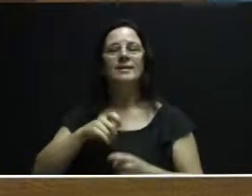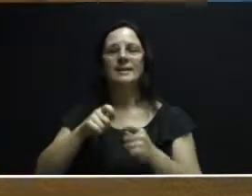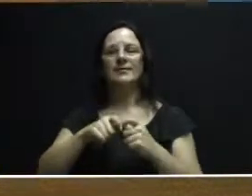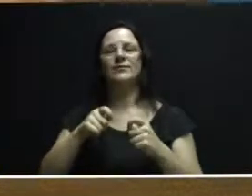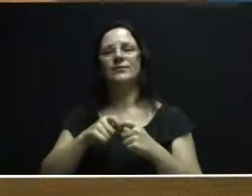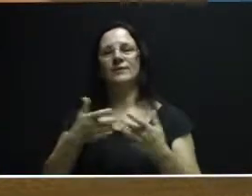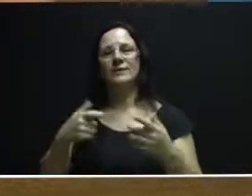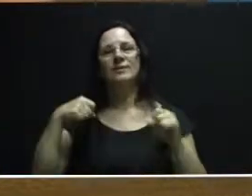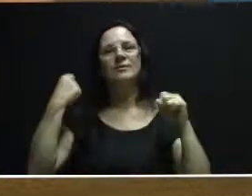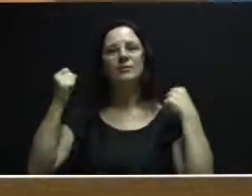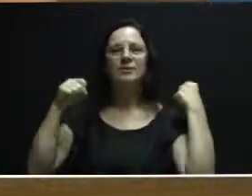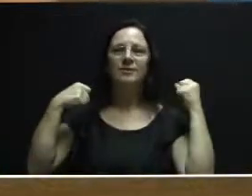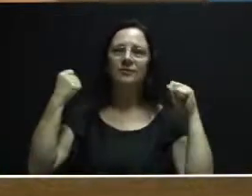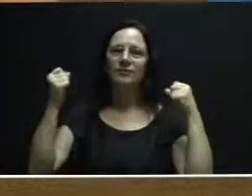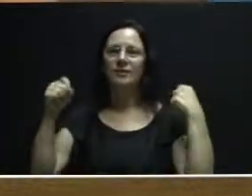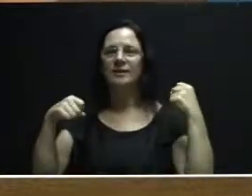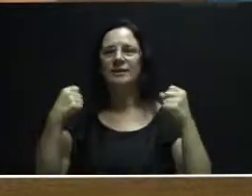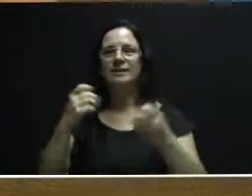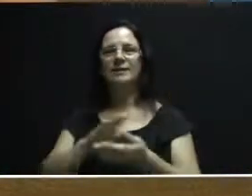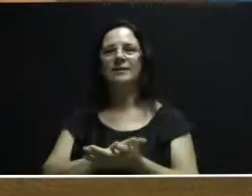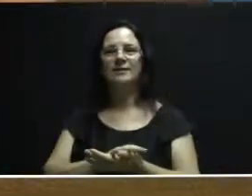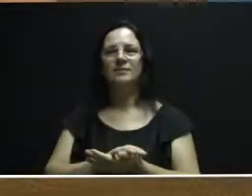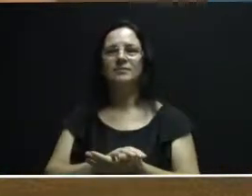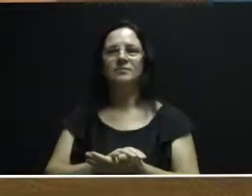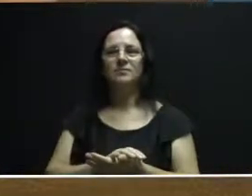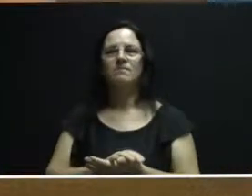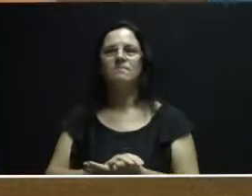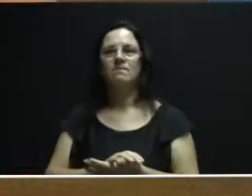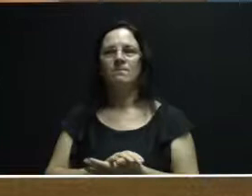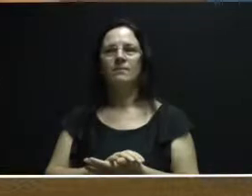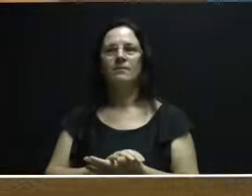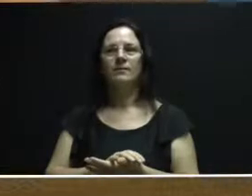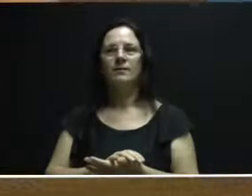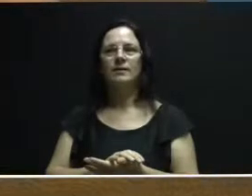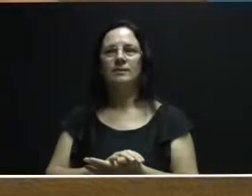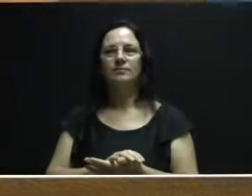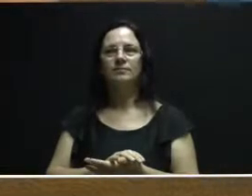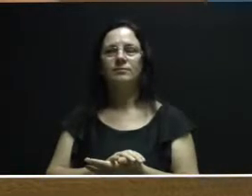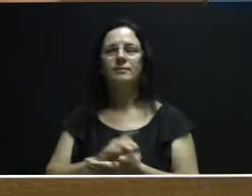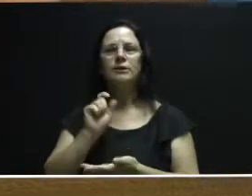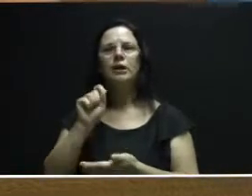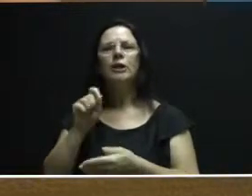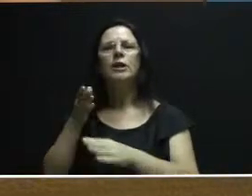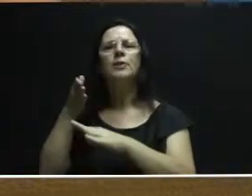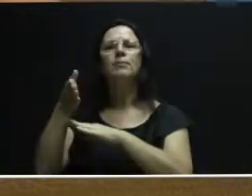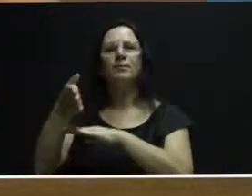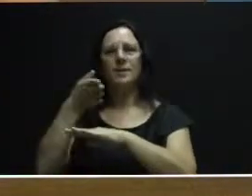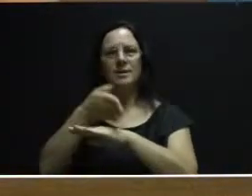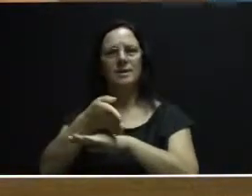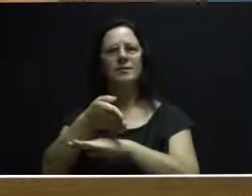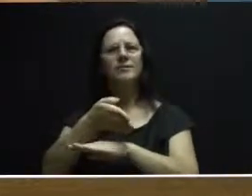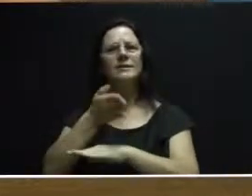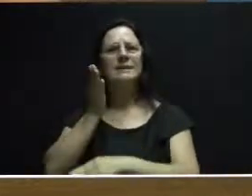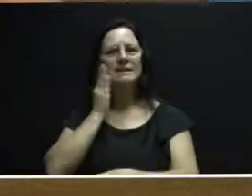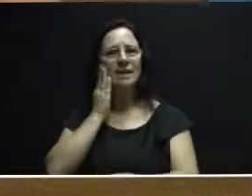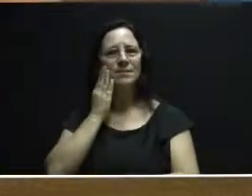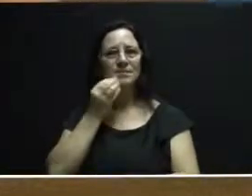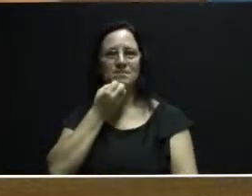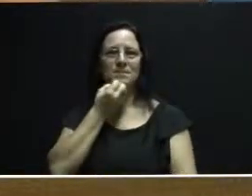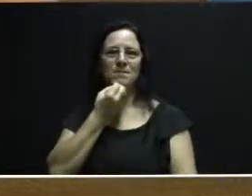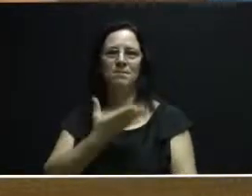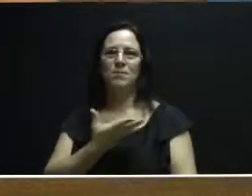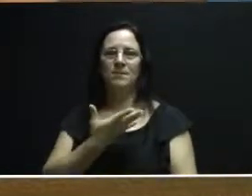nós temos esse prazer de estar fazendo a educação física, e quem participou sabe que é gostoso.